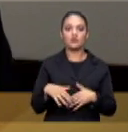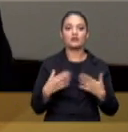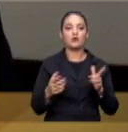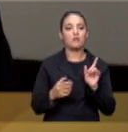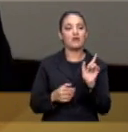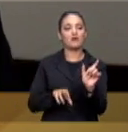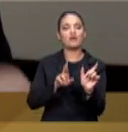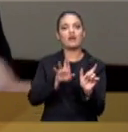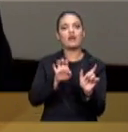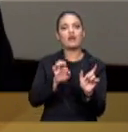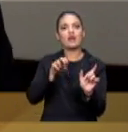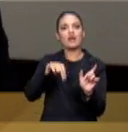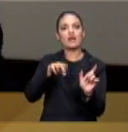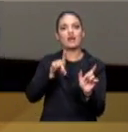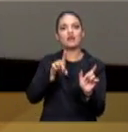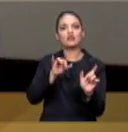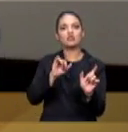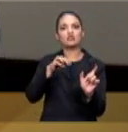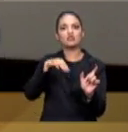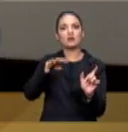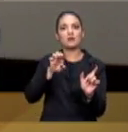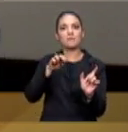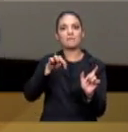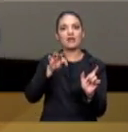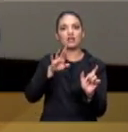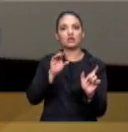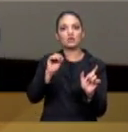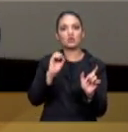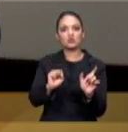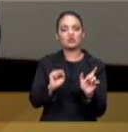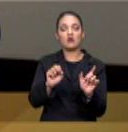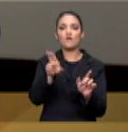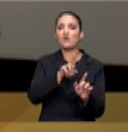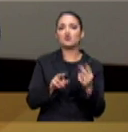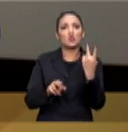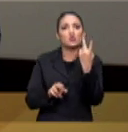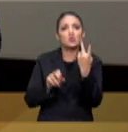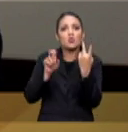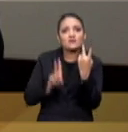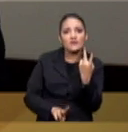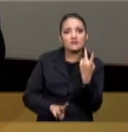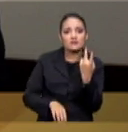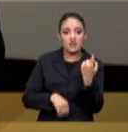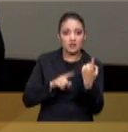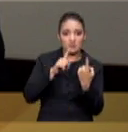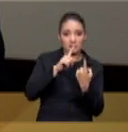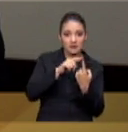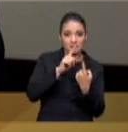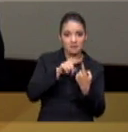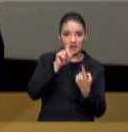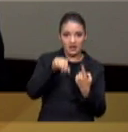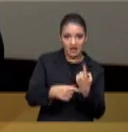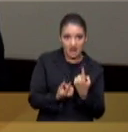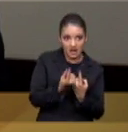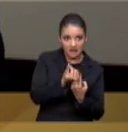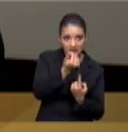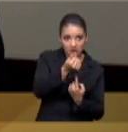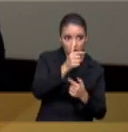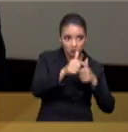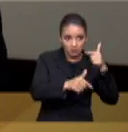palavra rendimento foi utilizada duas vezes no parecer. A primeira, rendimento do